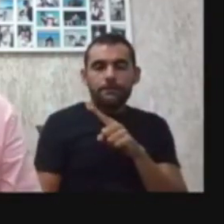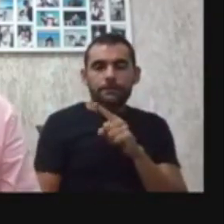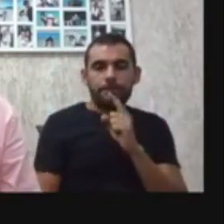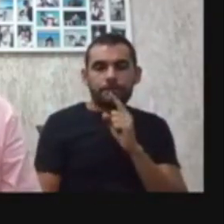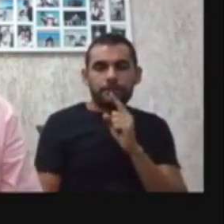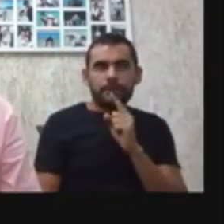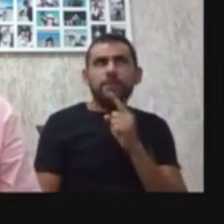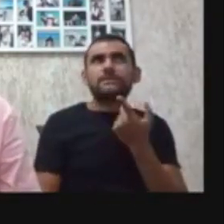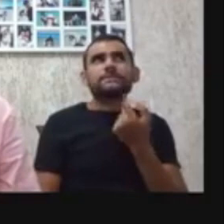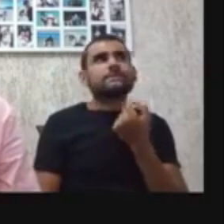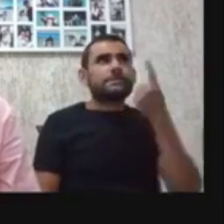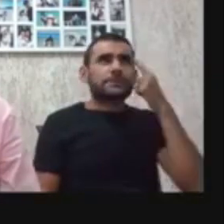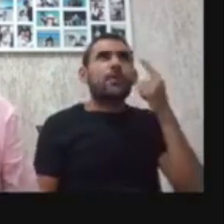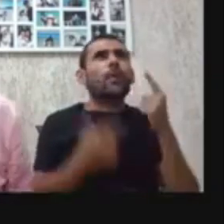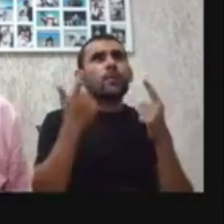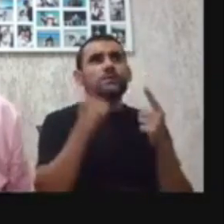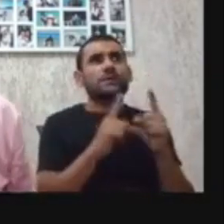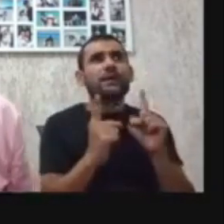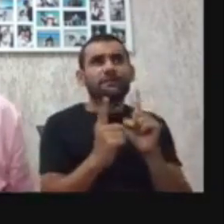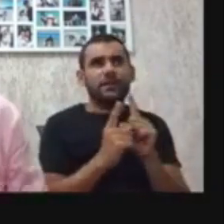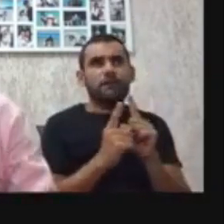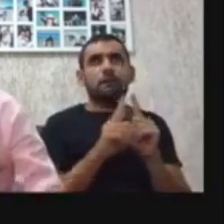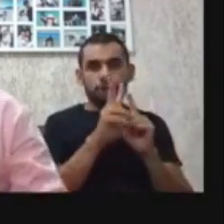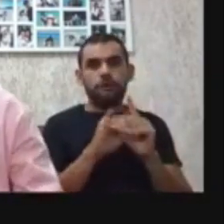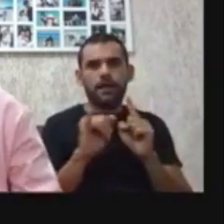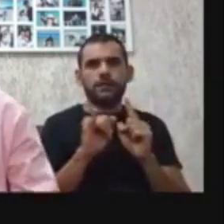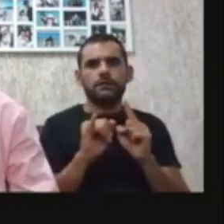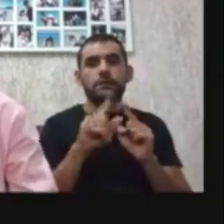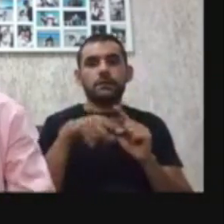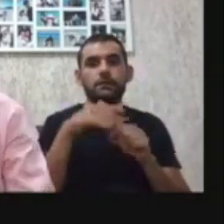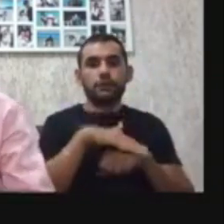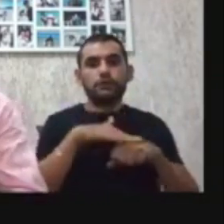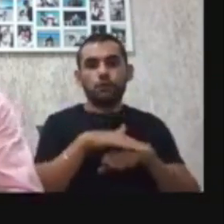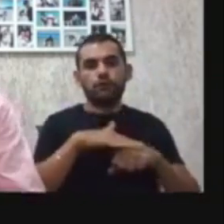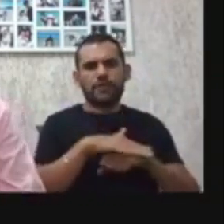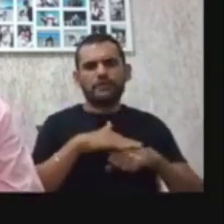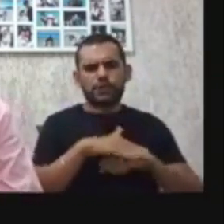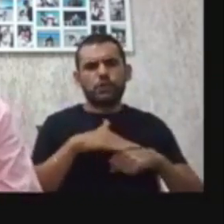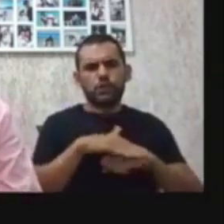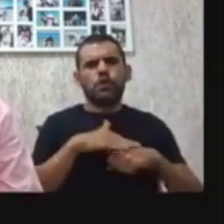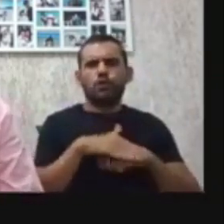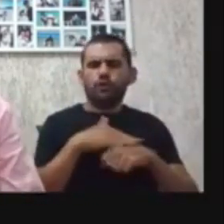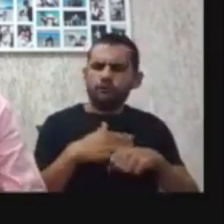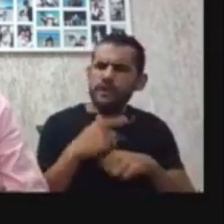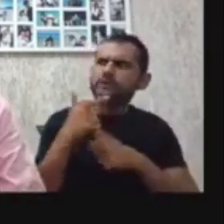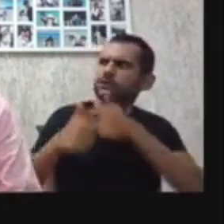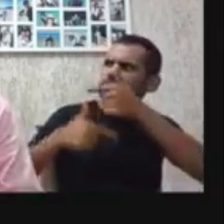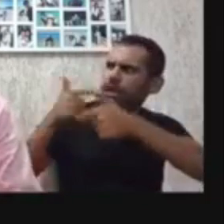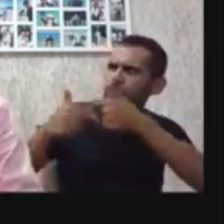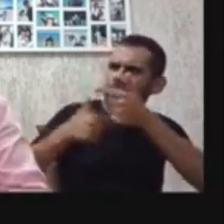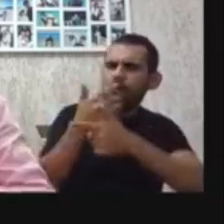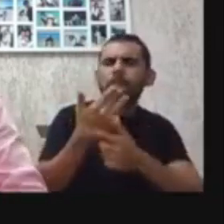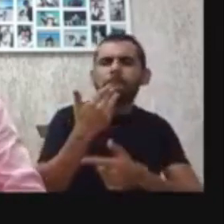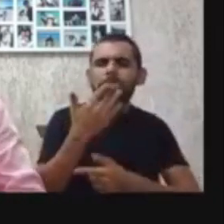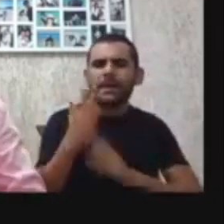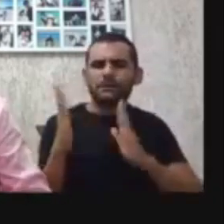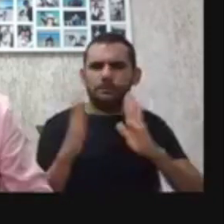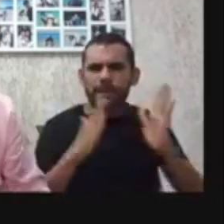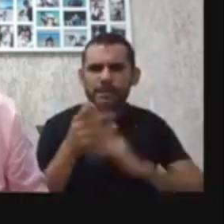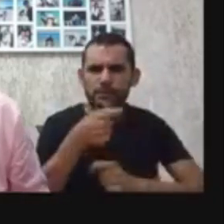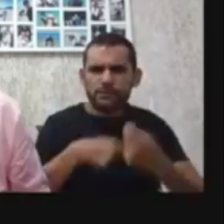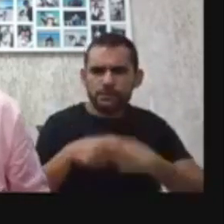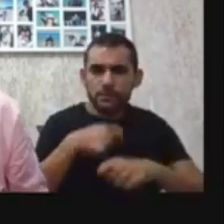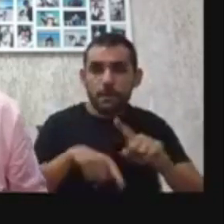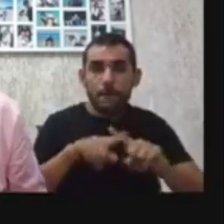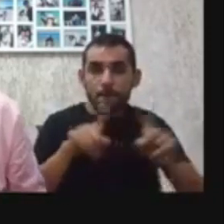nossa, será que a gente vai ter condição de atender? Vamos atender. Depois a gente conversa. E conversa com o fornecedor, pede prazo, negocia,